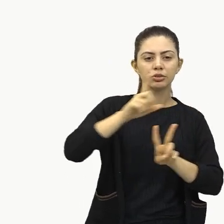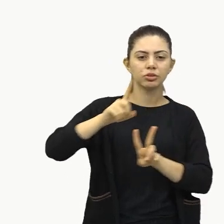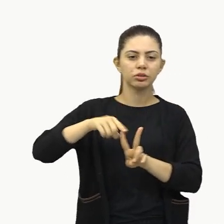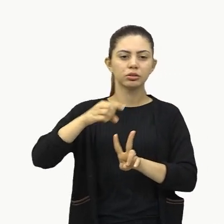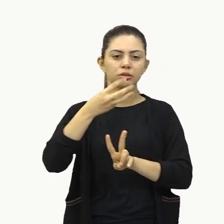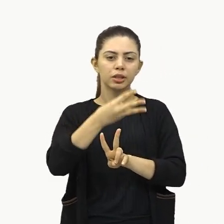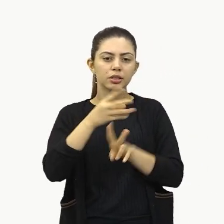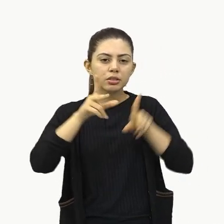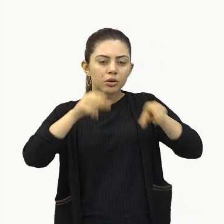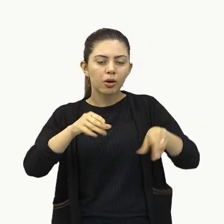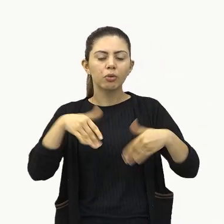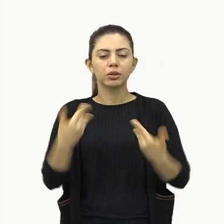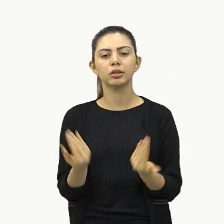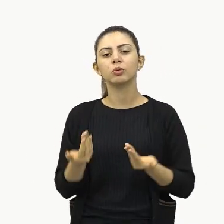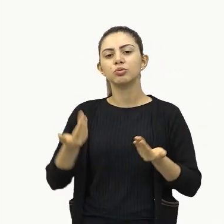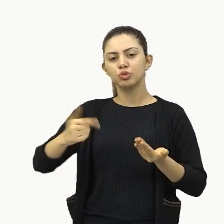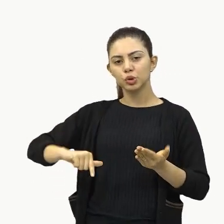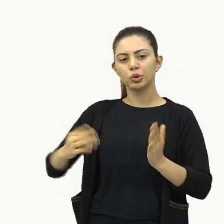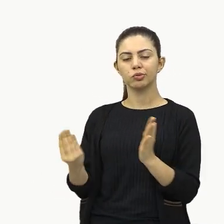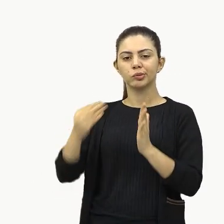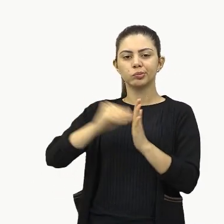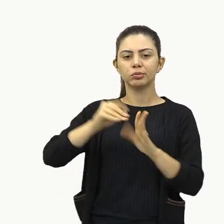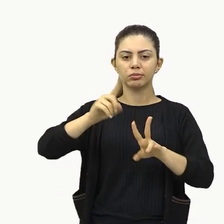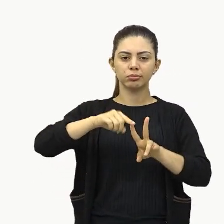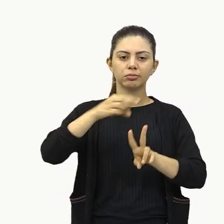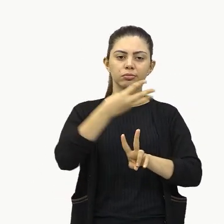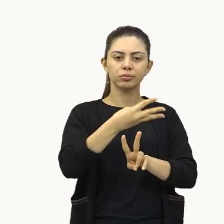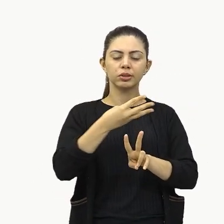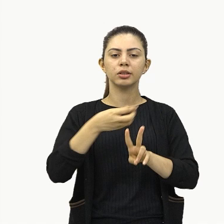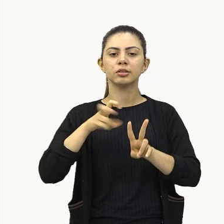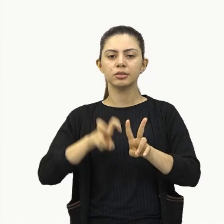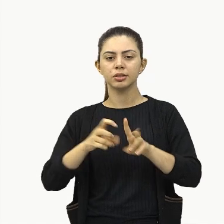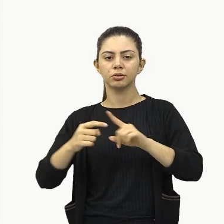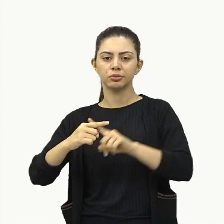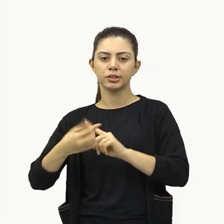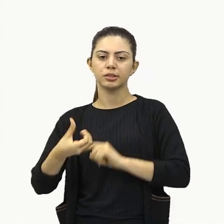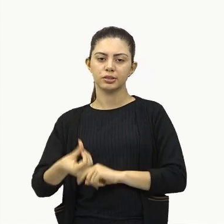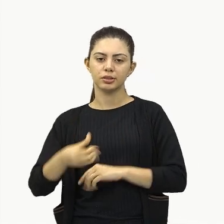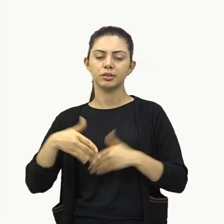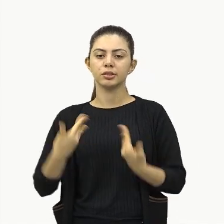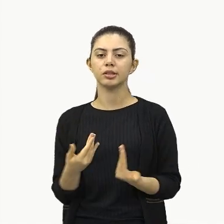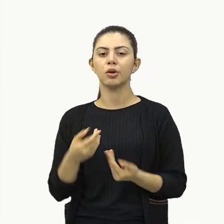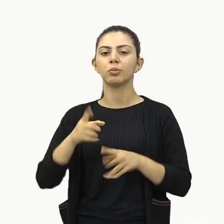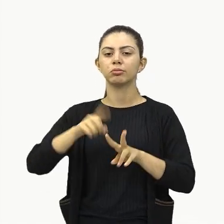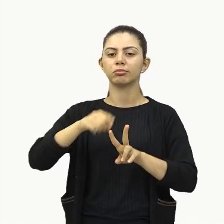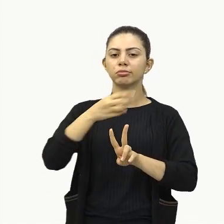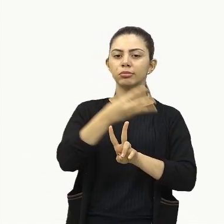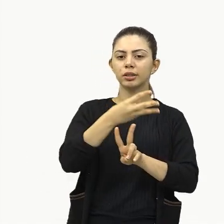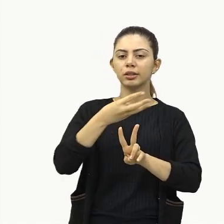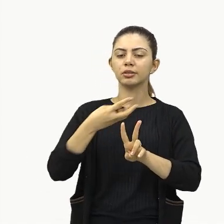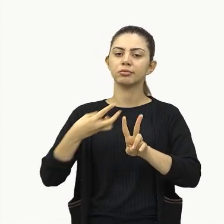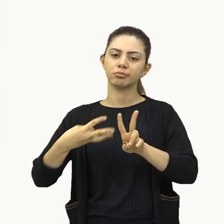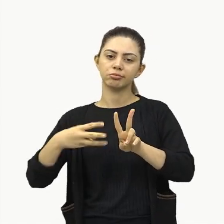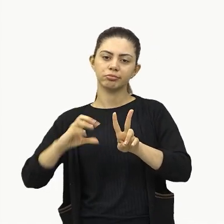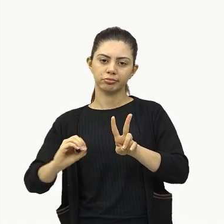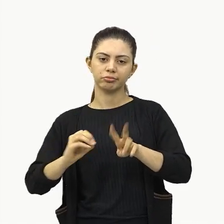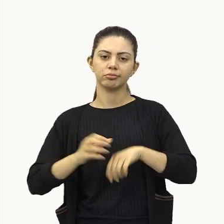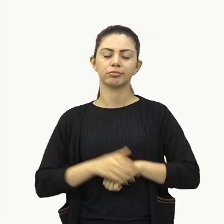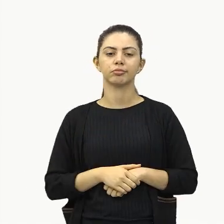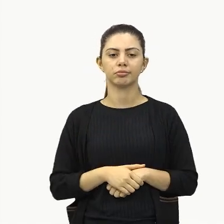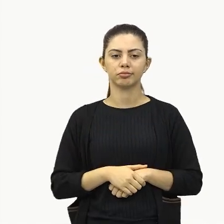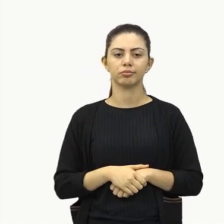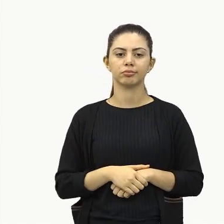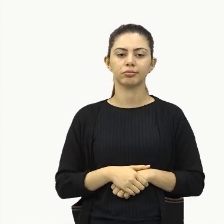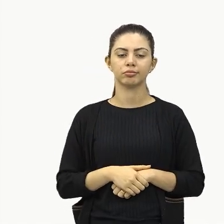vou ficar com 5 vezes 6, que será raiz cúbica de 30. E